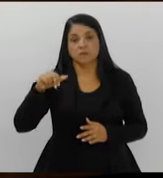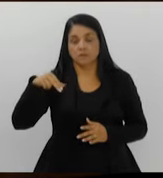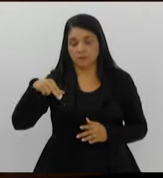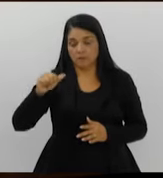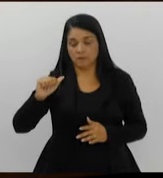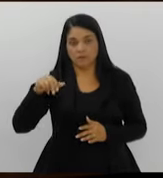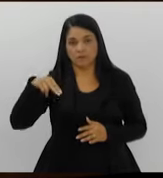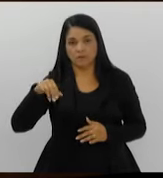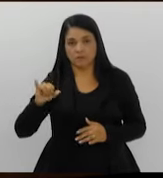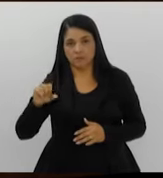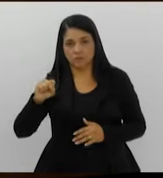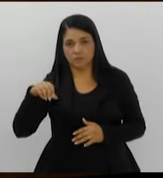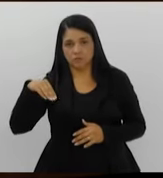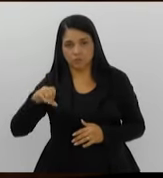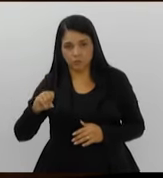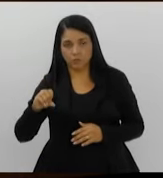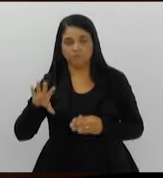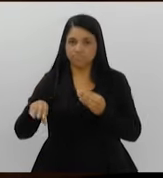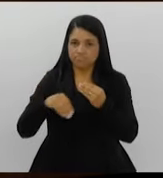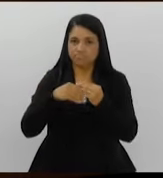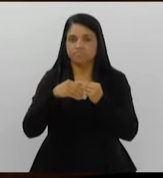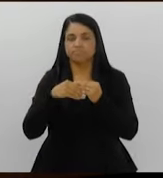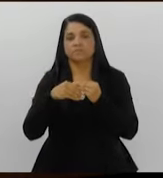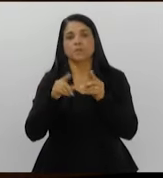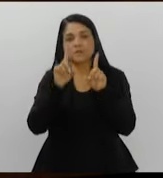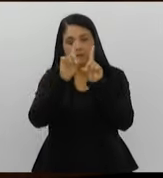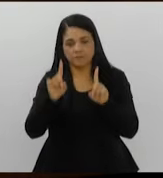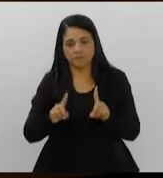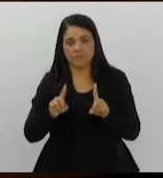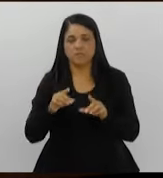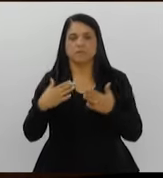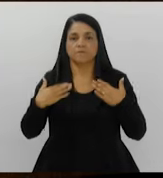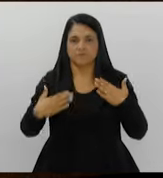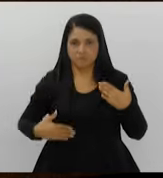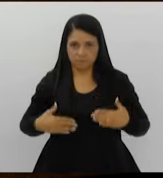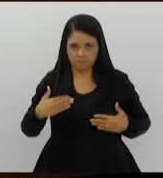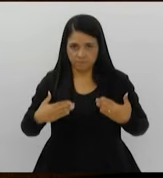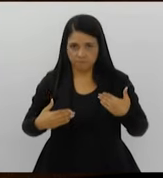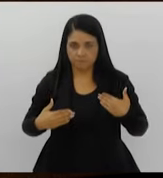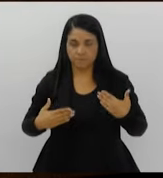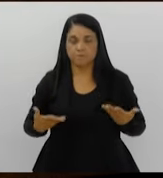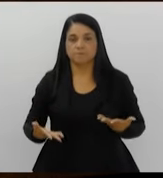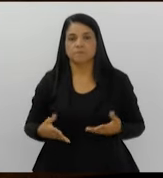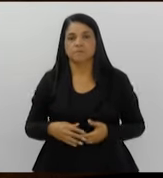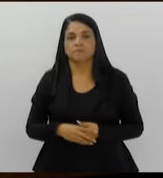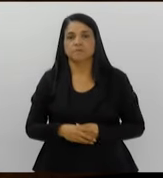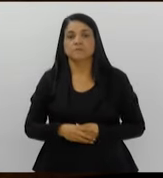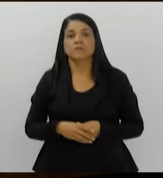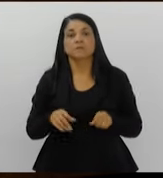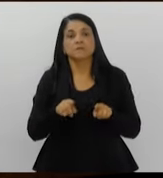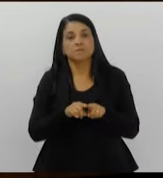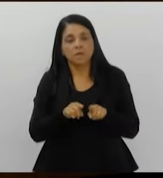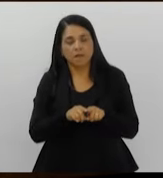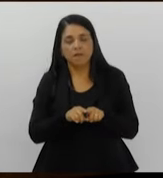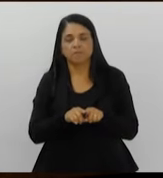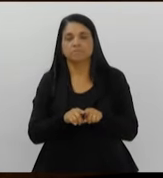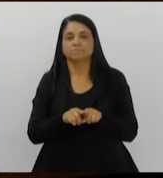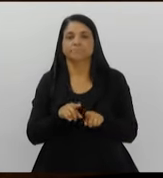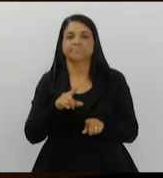no rol de deficiências físicas. Além disso, nós